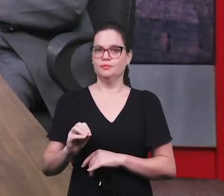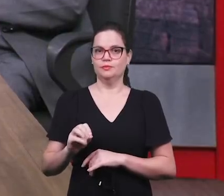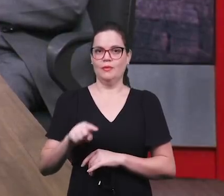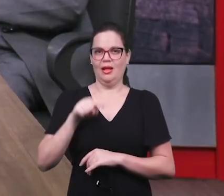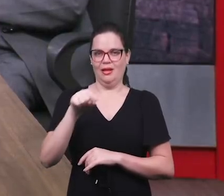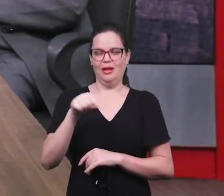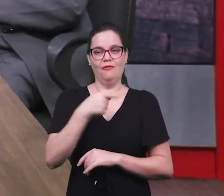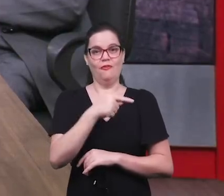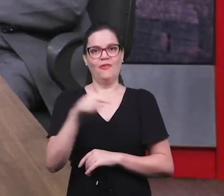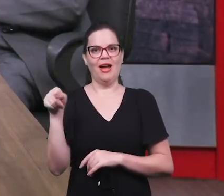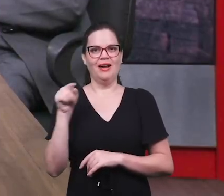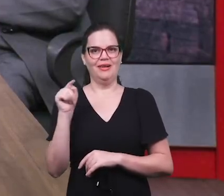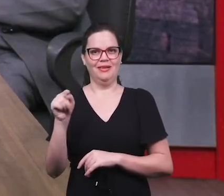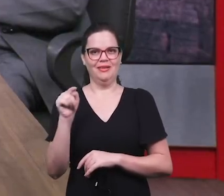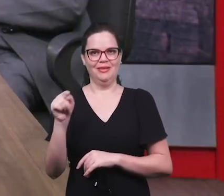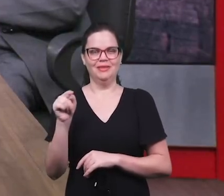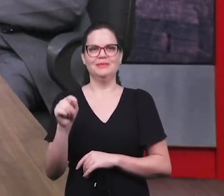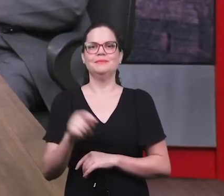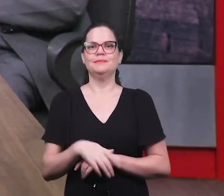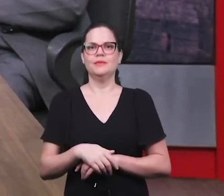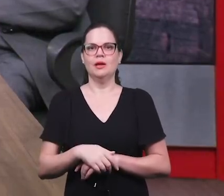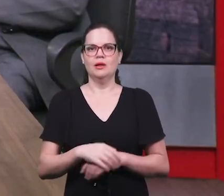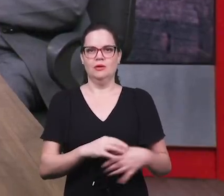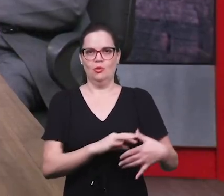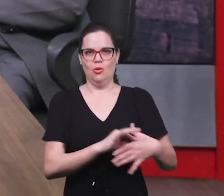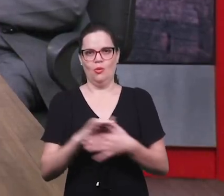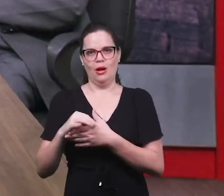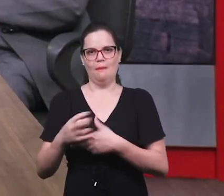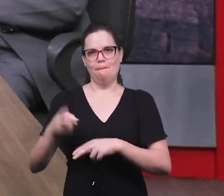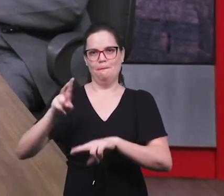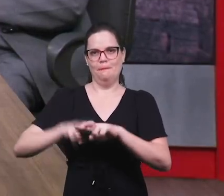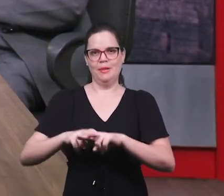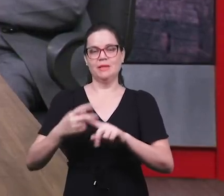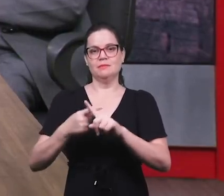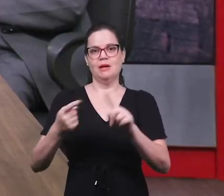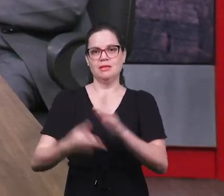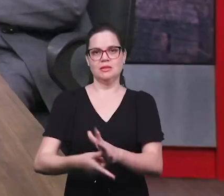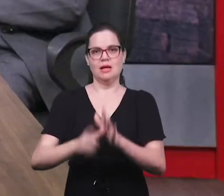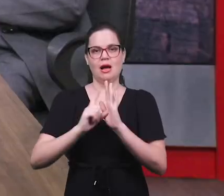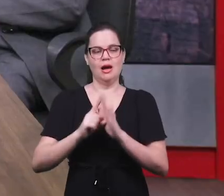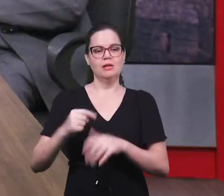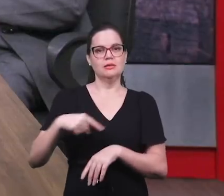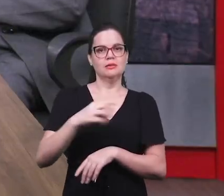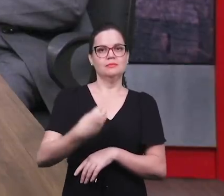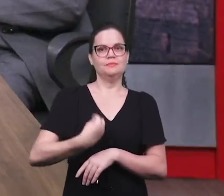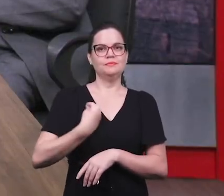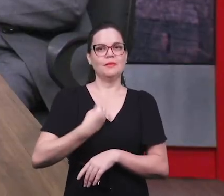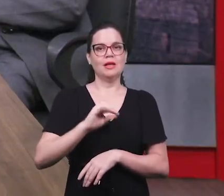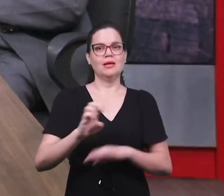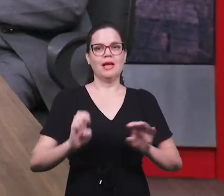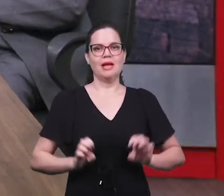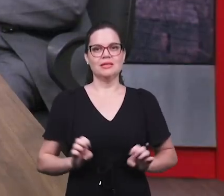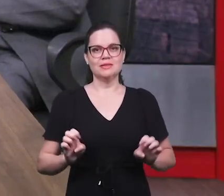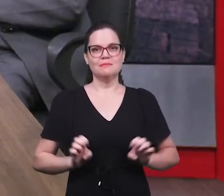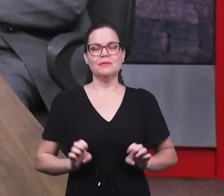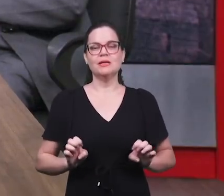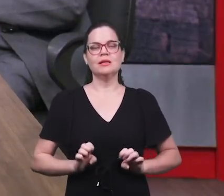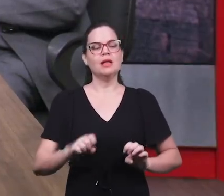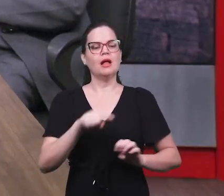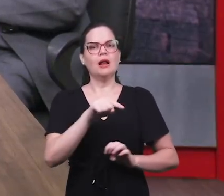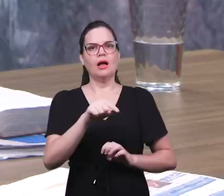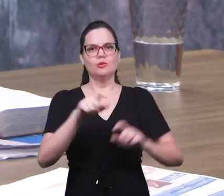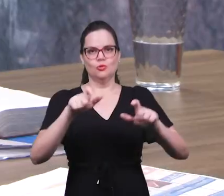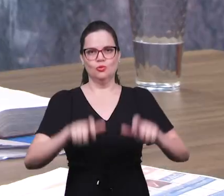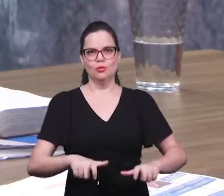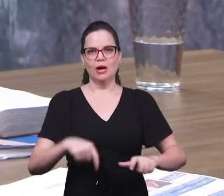passa por Esmirna, e ele tem um contato ali com Policarpo, eles interagem, e o